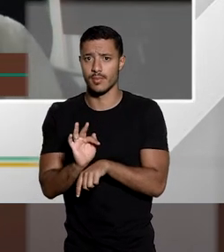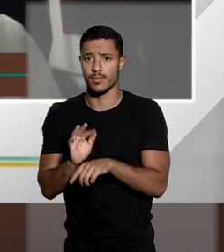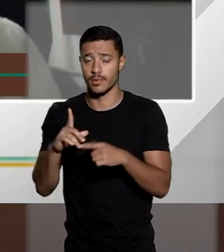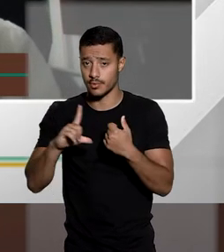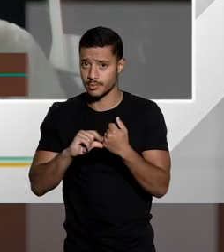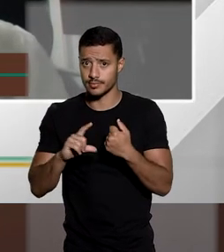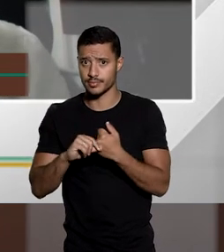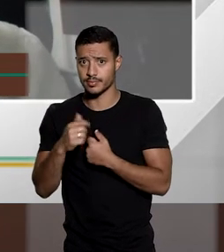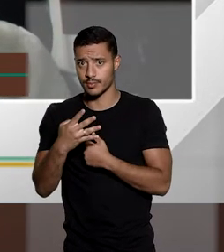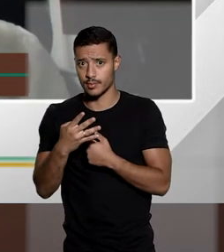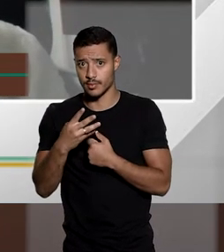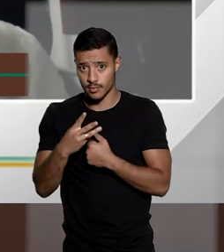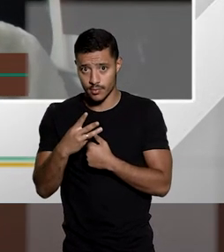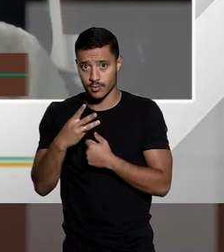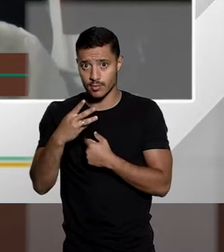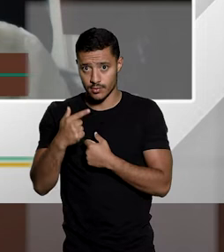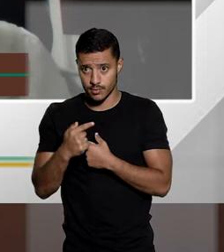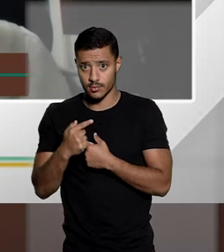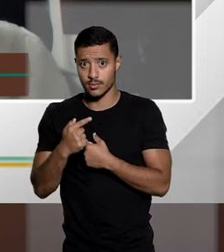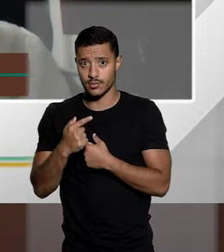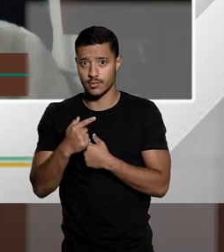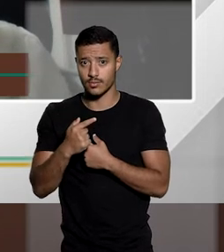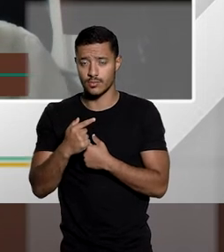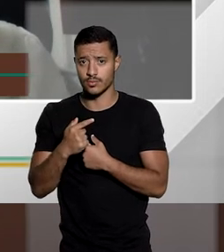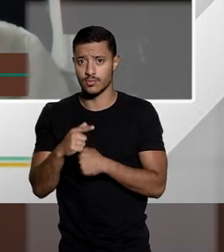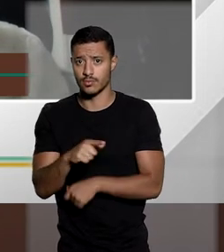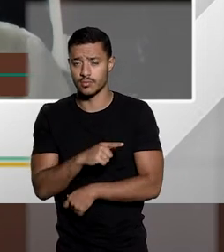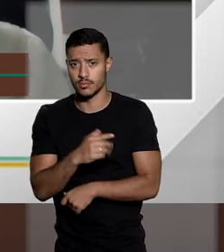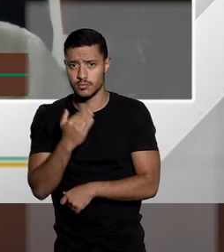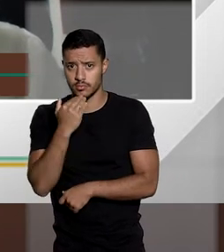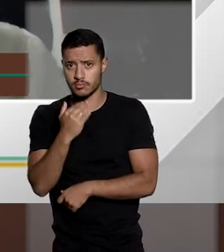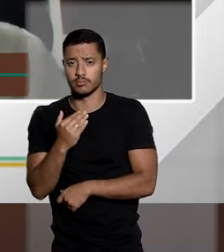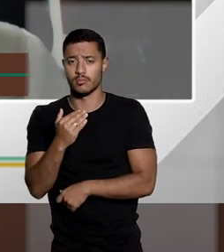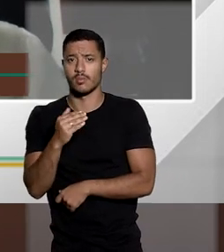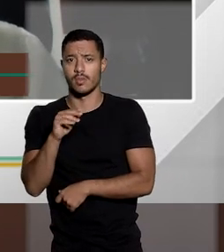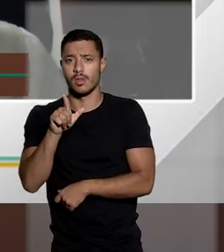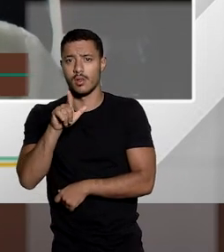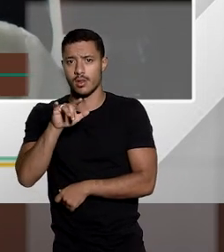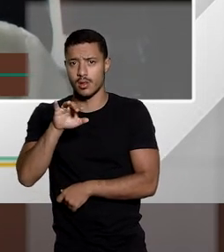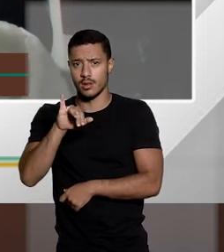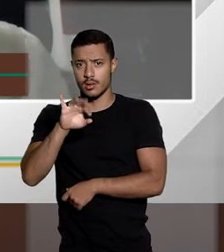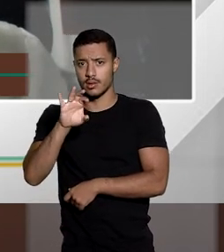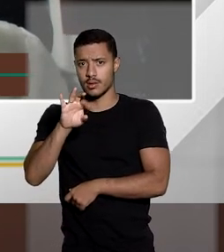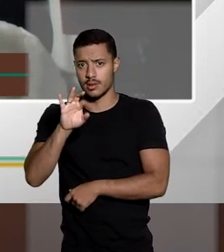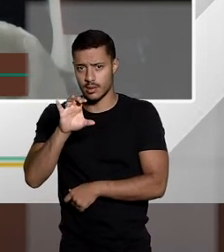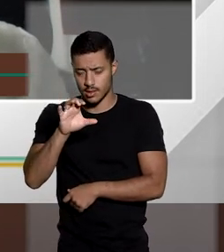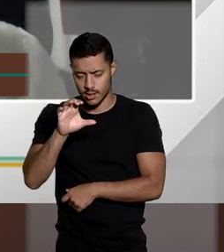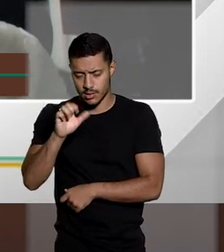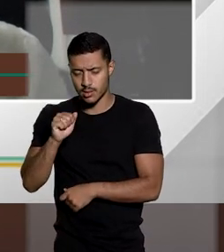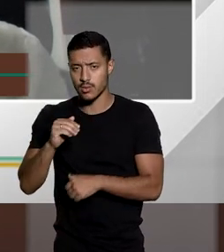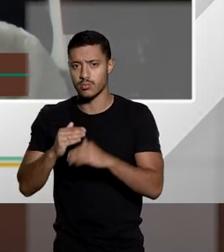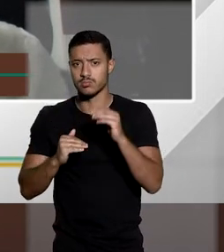artigo 37, no inciso 21, exige licitação para os contratos de obras,